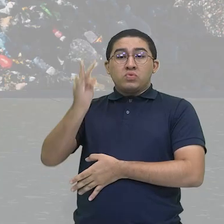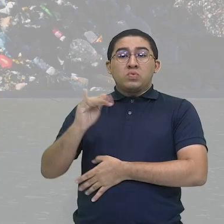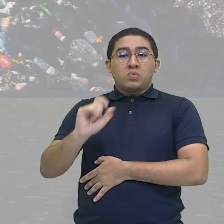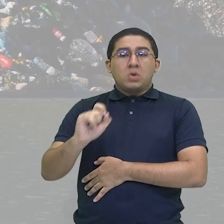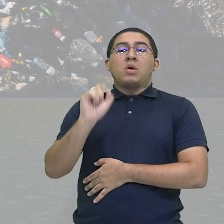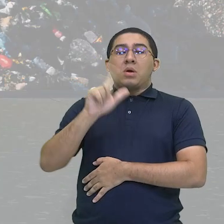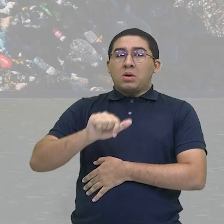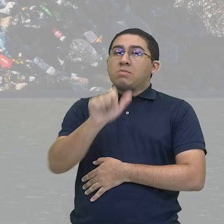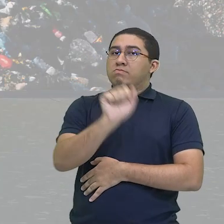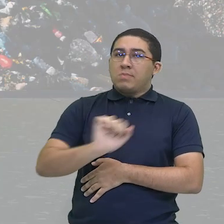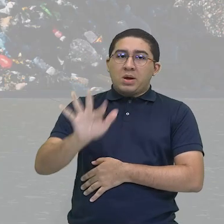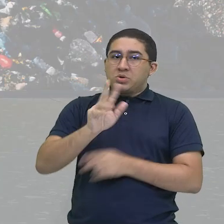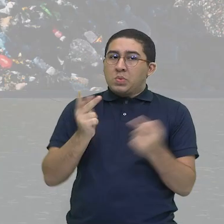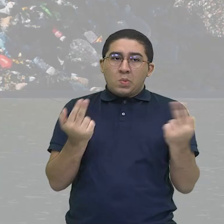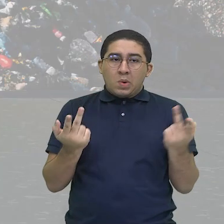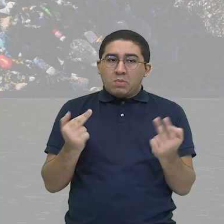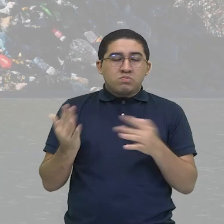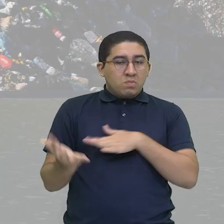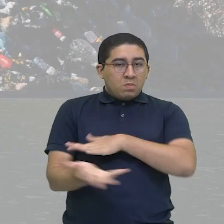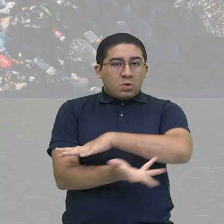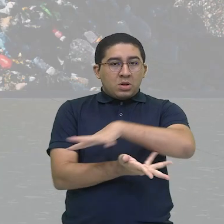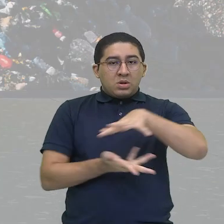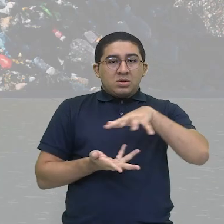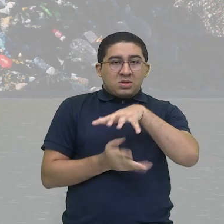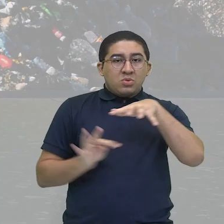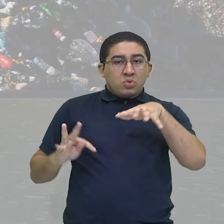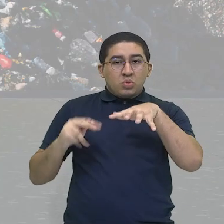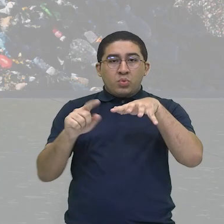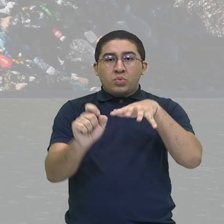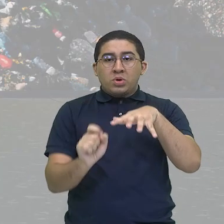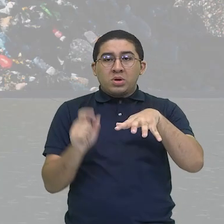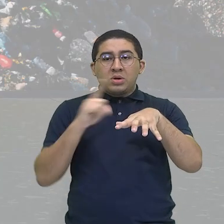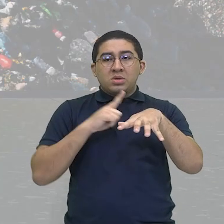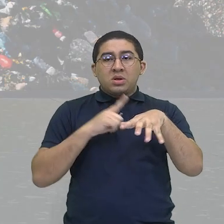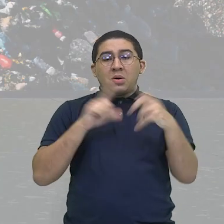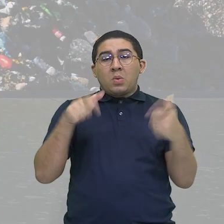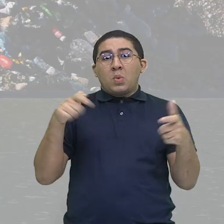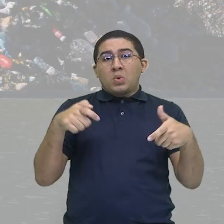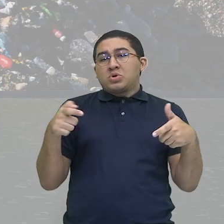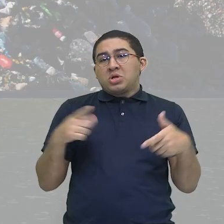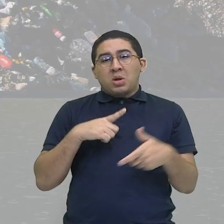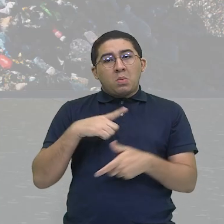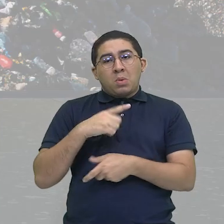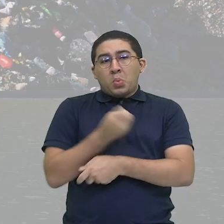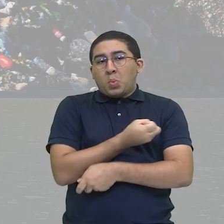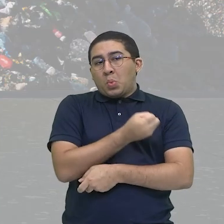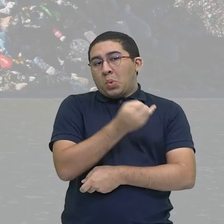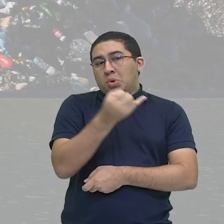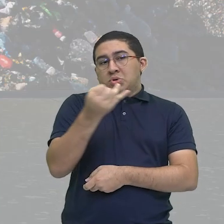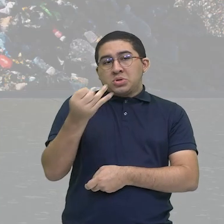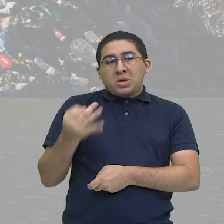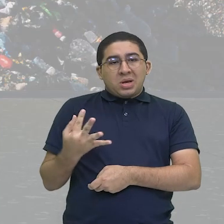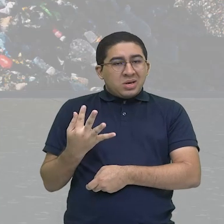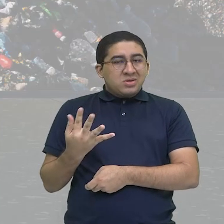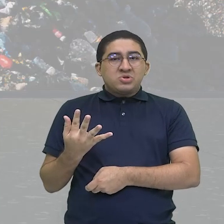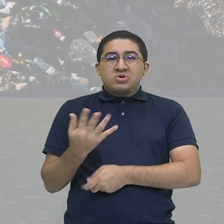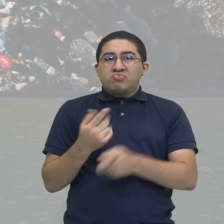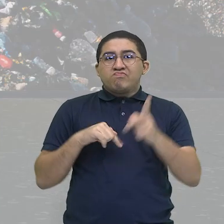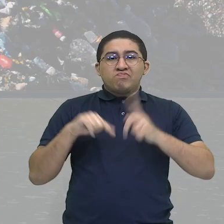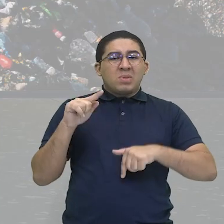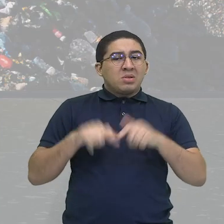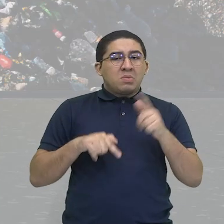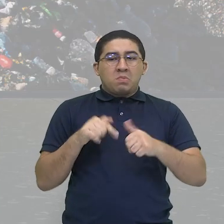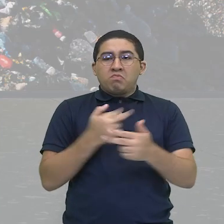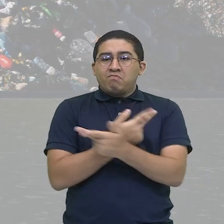como essa imagem mostra, ou seja, com um planeta inteiro imerso em numa quantidade de rejeitos que